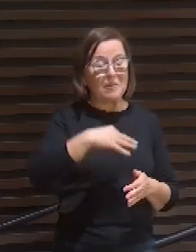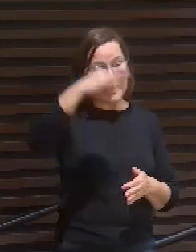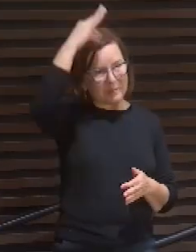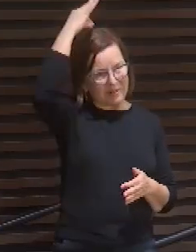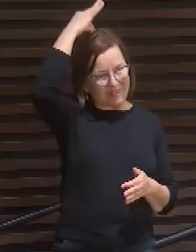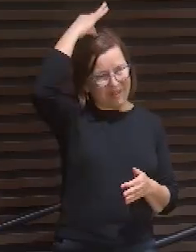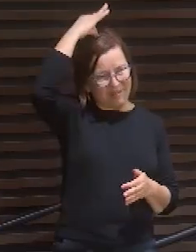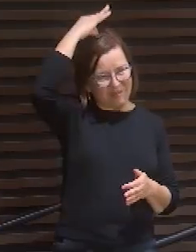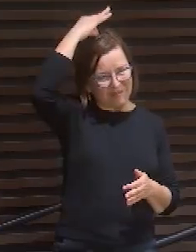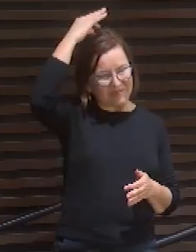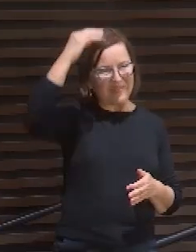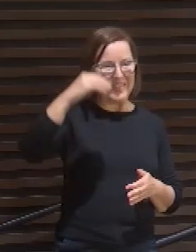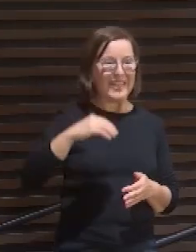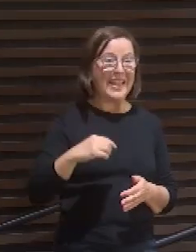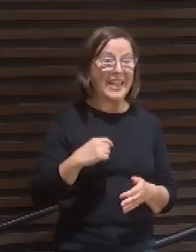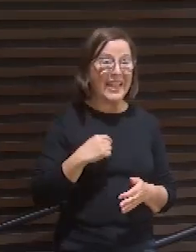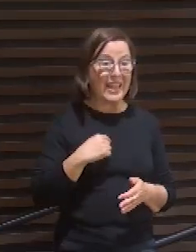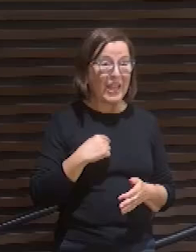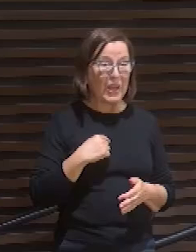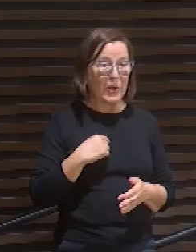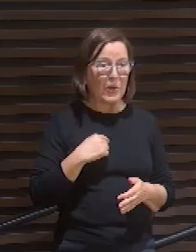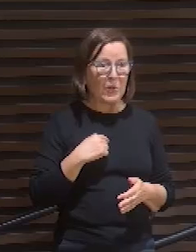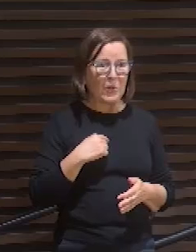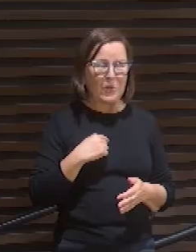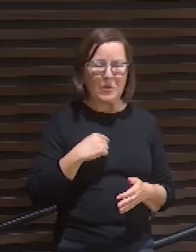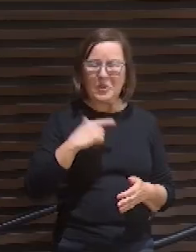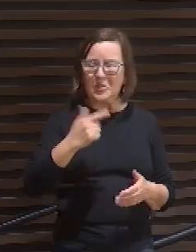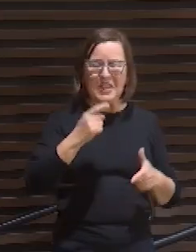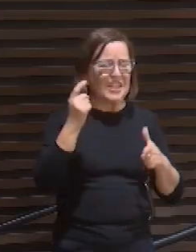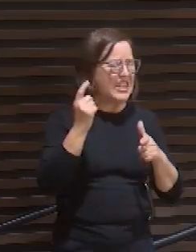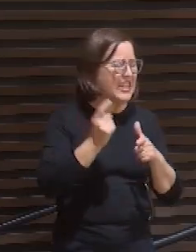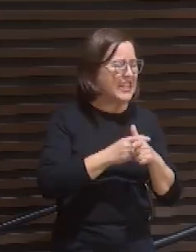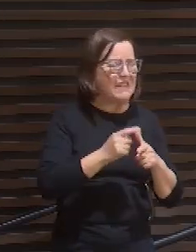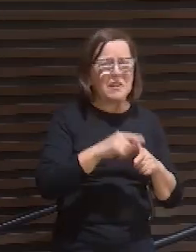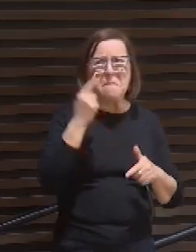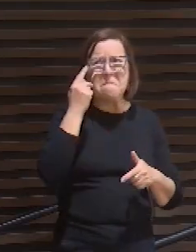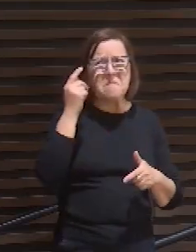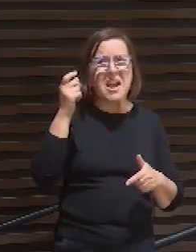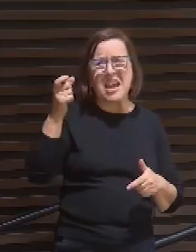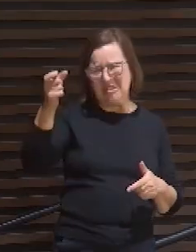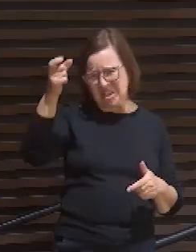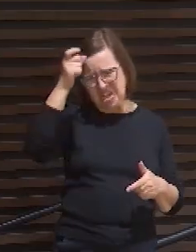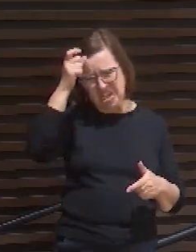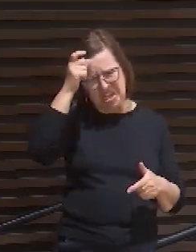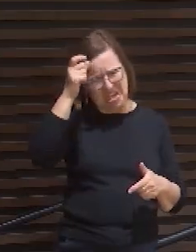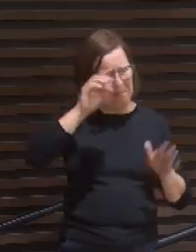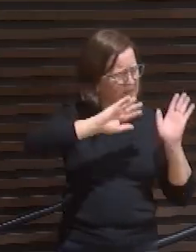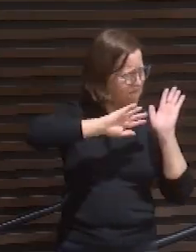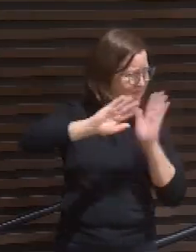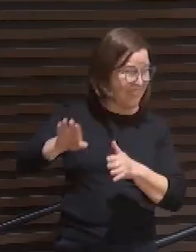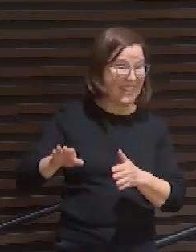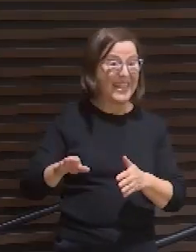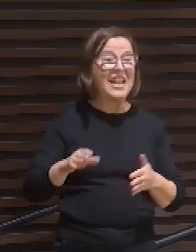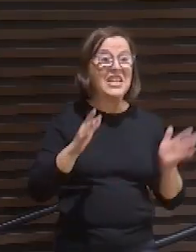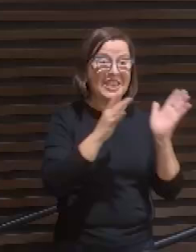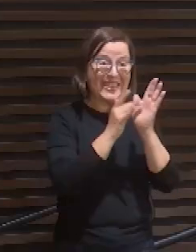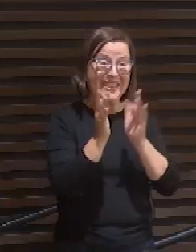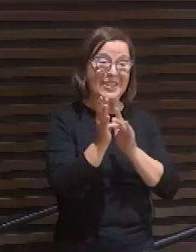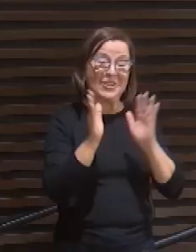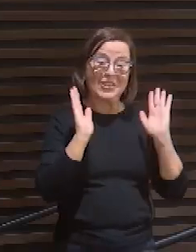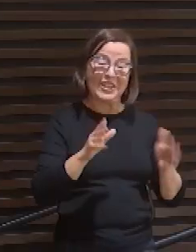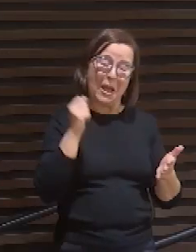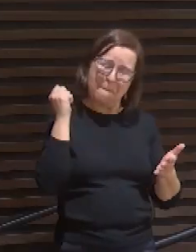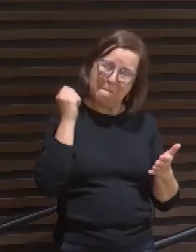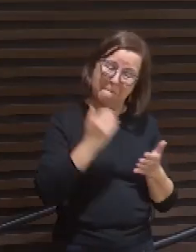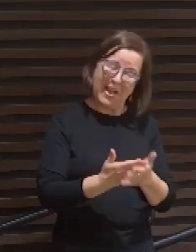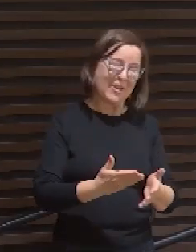devo mais nada ao diabo e às suas hostes, porque Jesus Cristo pagou completamente.